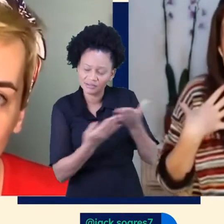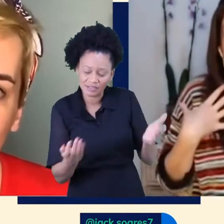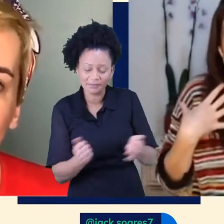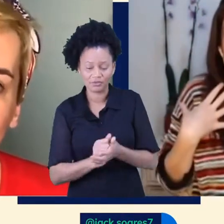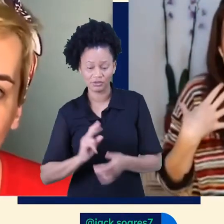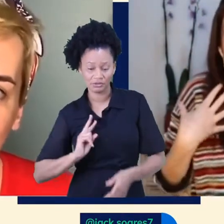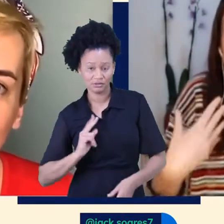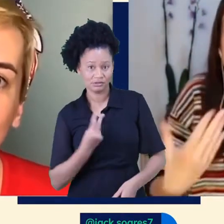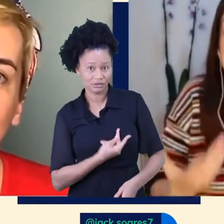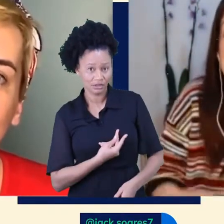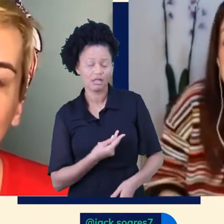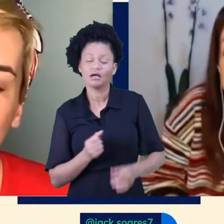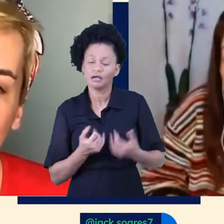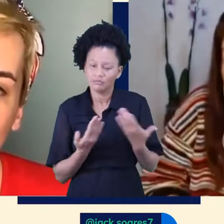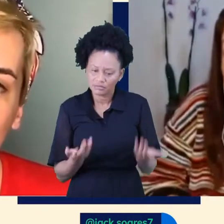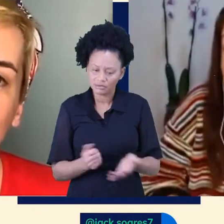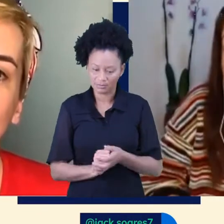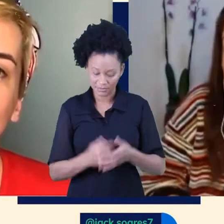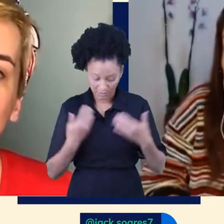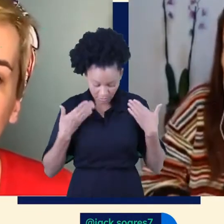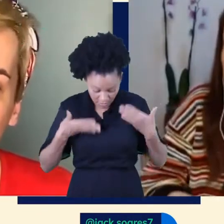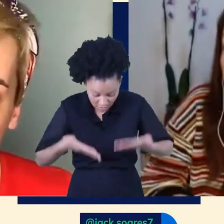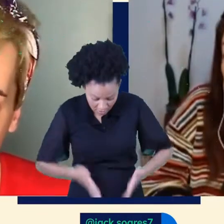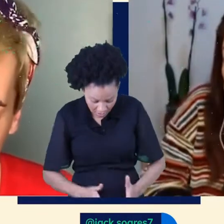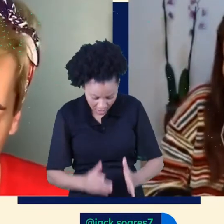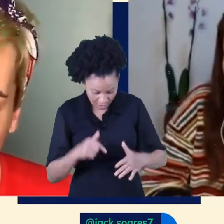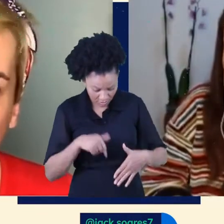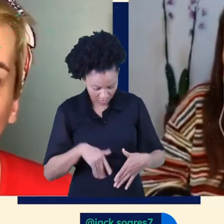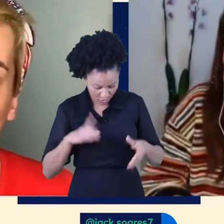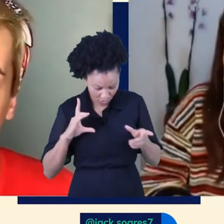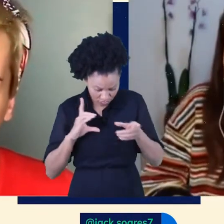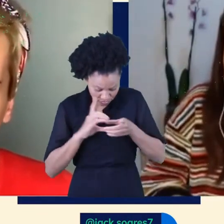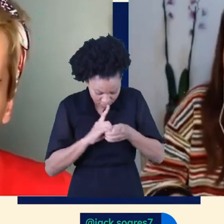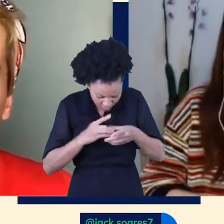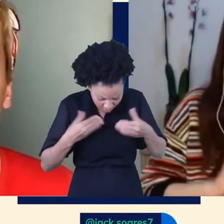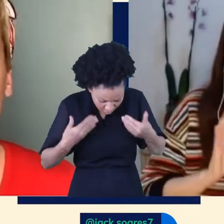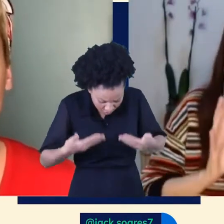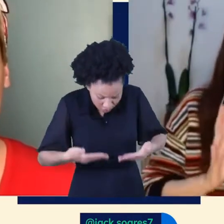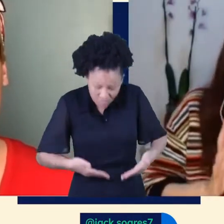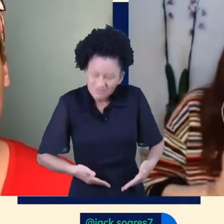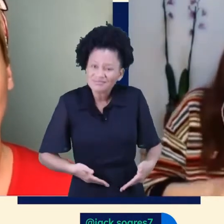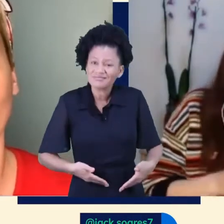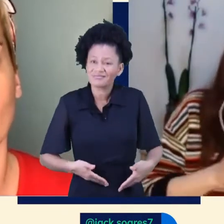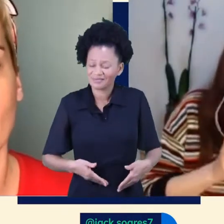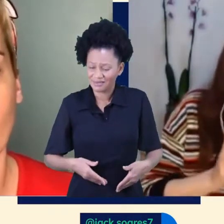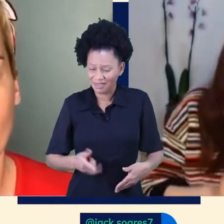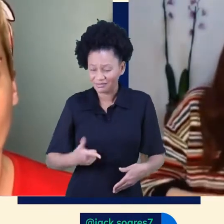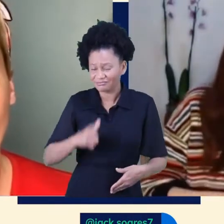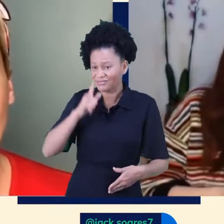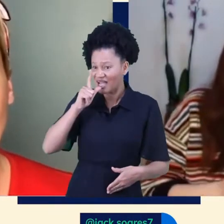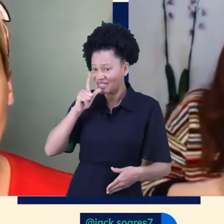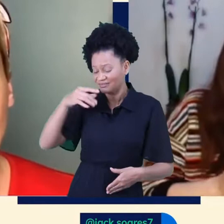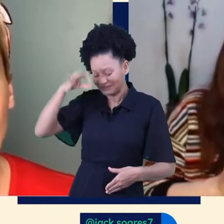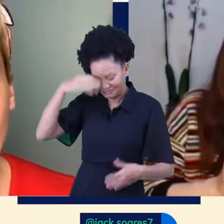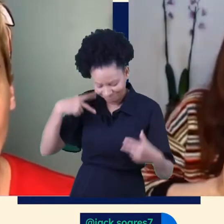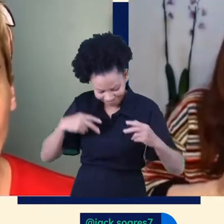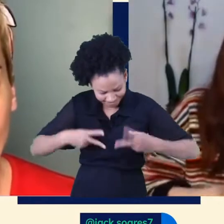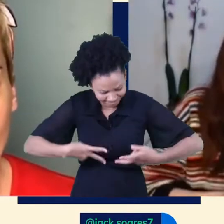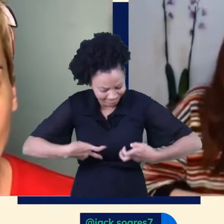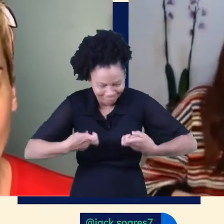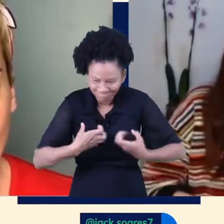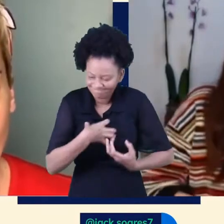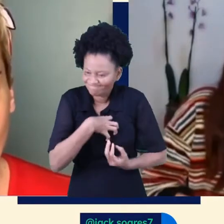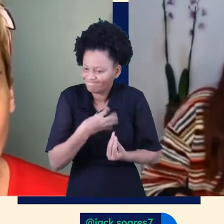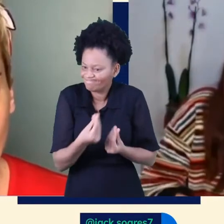com sexo biológico, mas não se reconhece naquele corpo, tá? E essas modificações podem